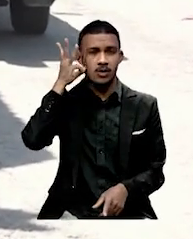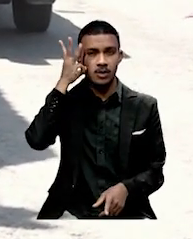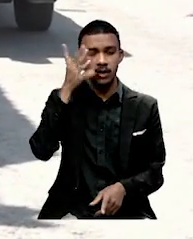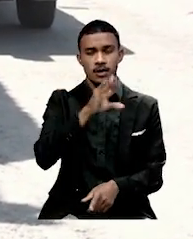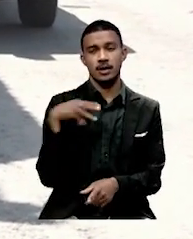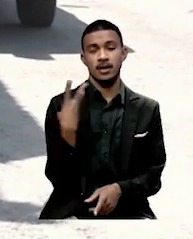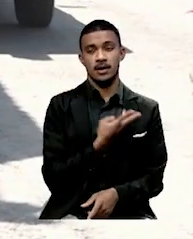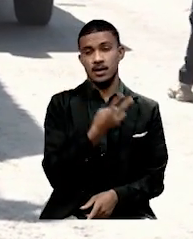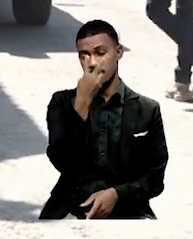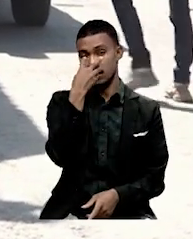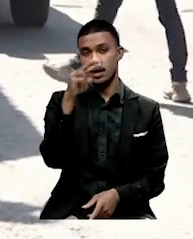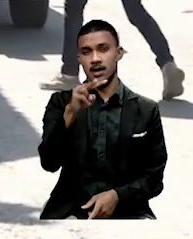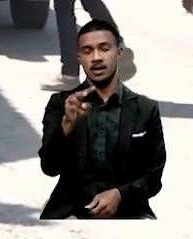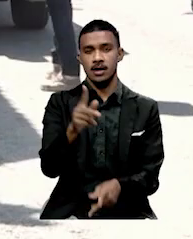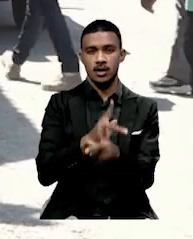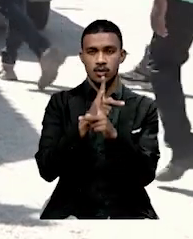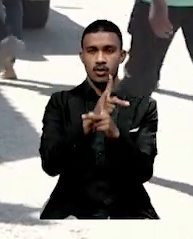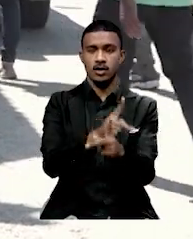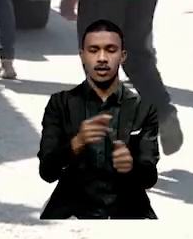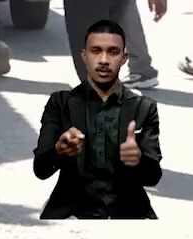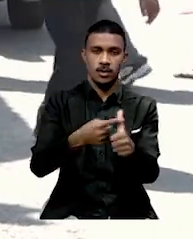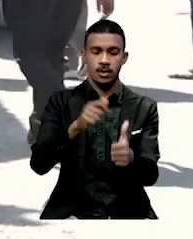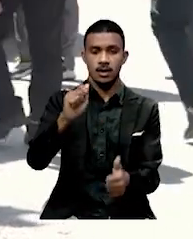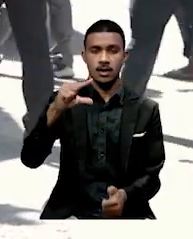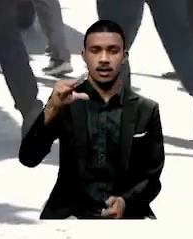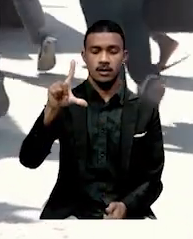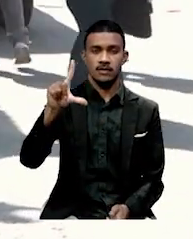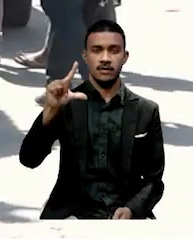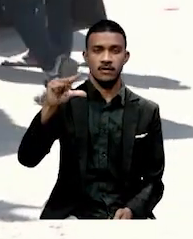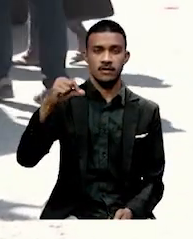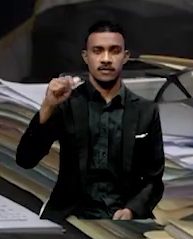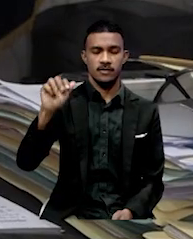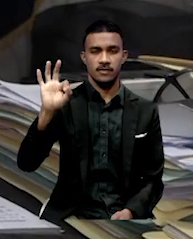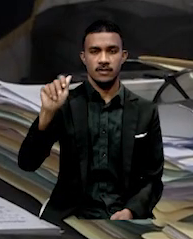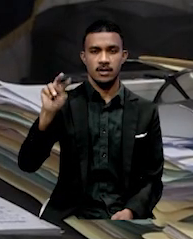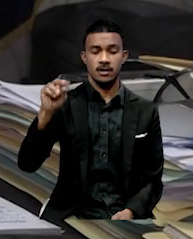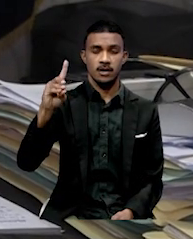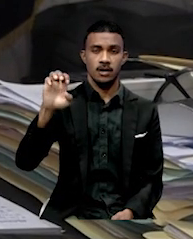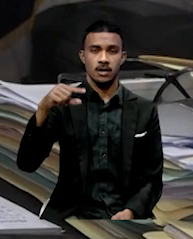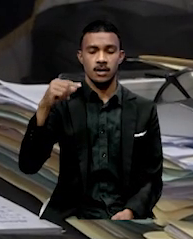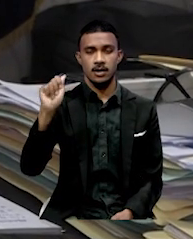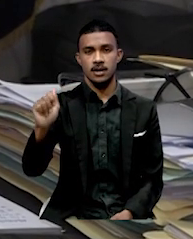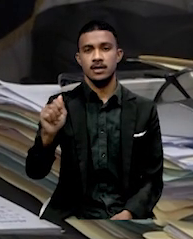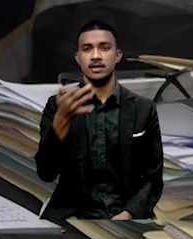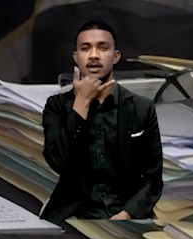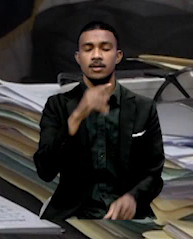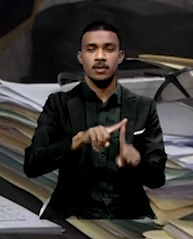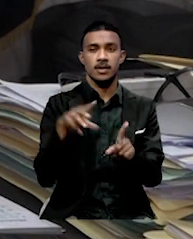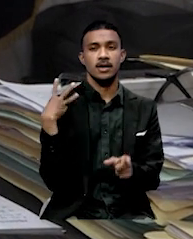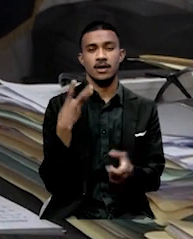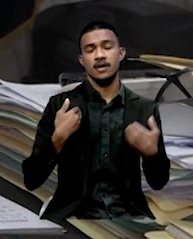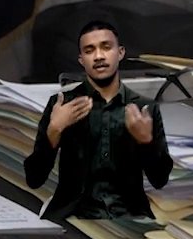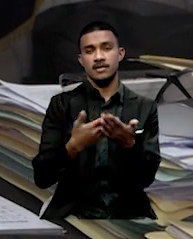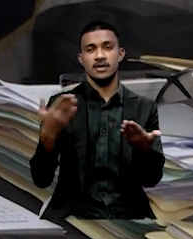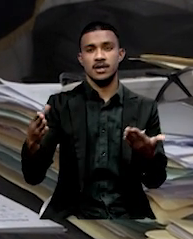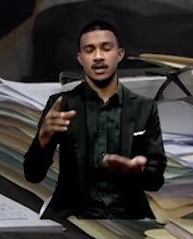tare kataka controlo em princípio alfanegas halo né ita ia máquina x-ray para todo detecta mas be ita nem máquina x-ray